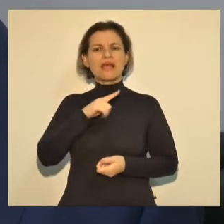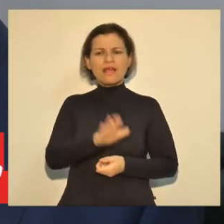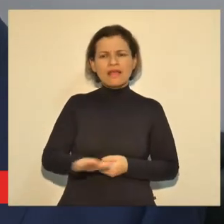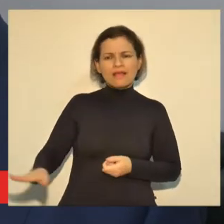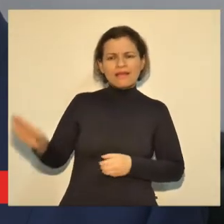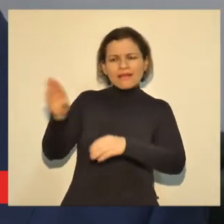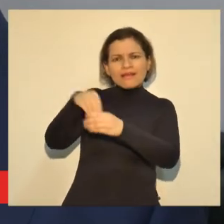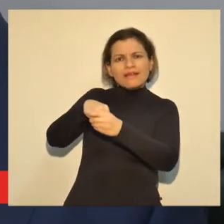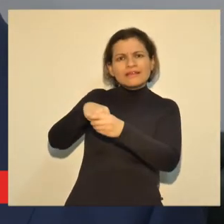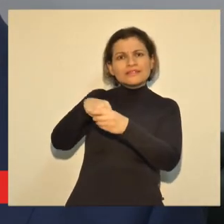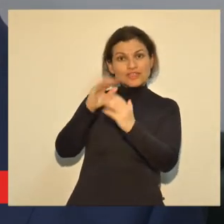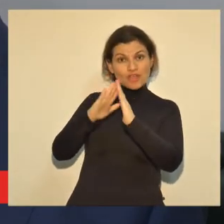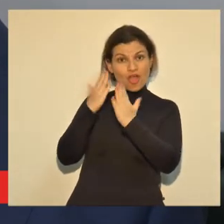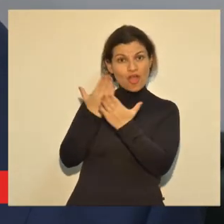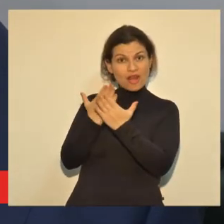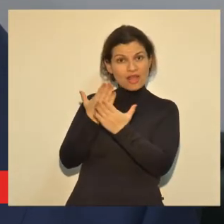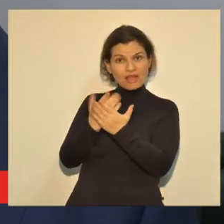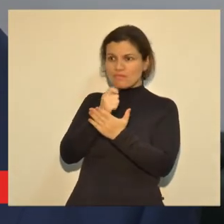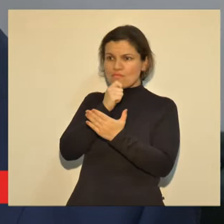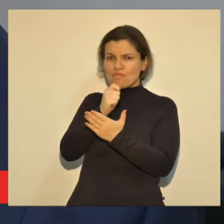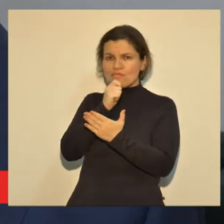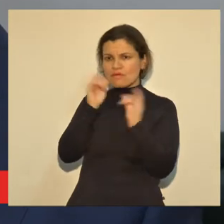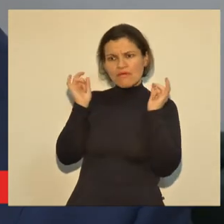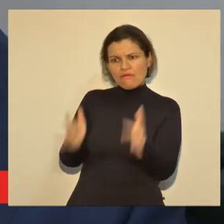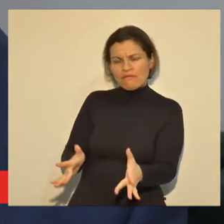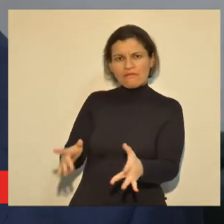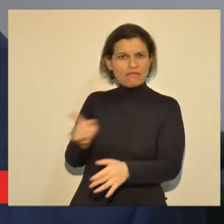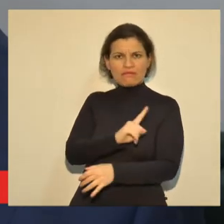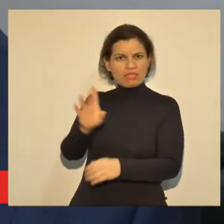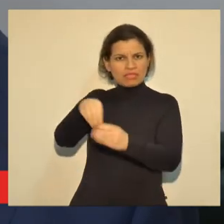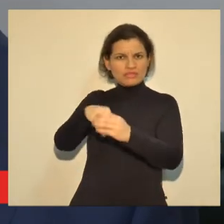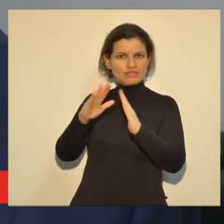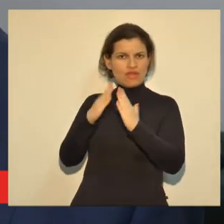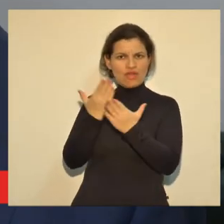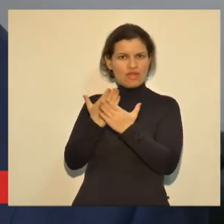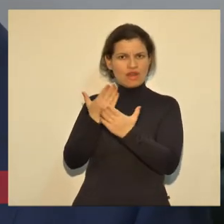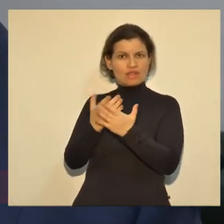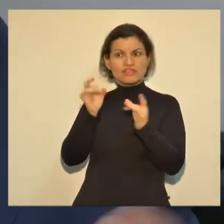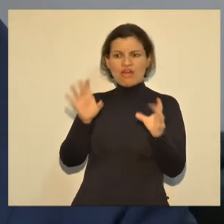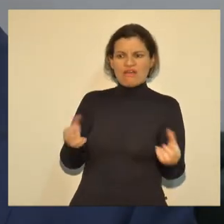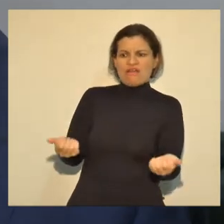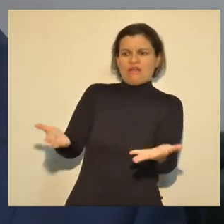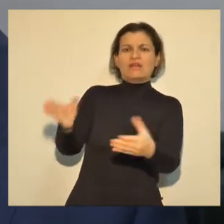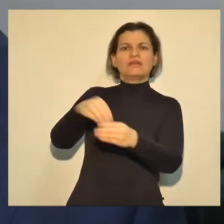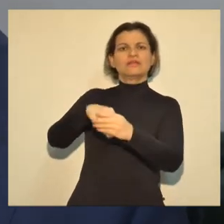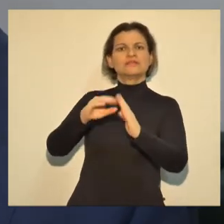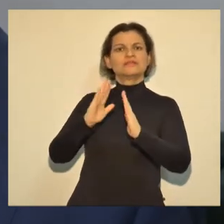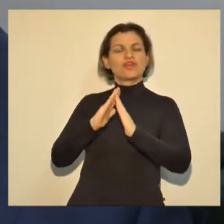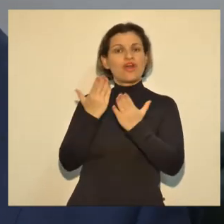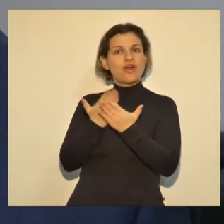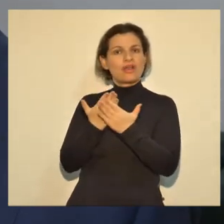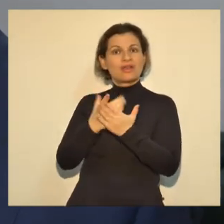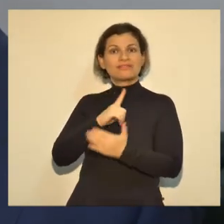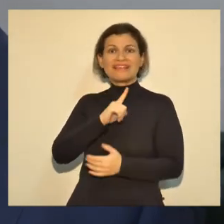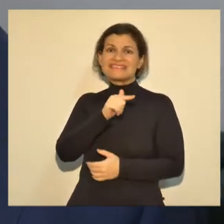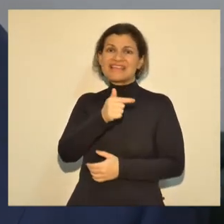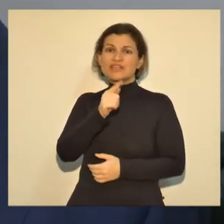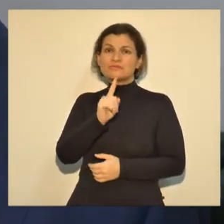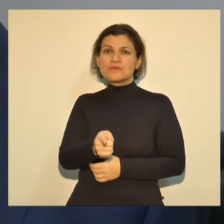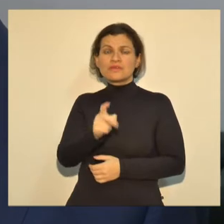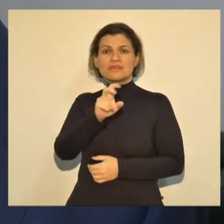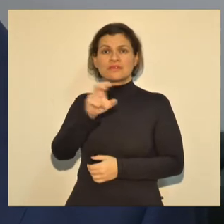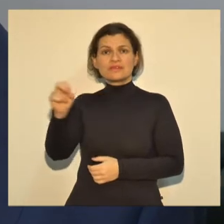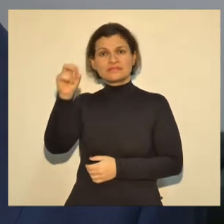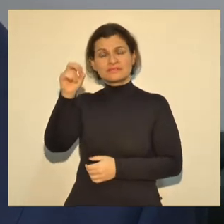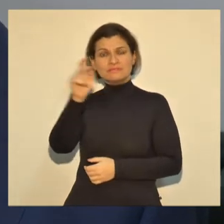crianças nas escolas, mas não estão soltas, não estão abandonadas nas escolas, não estão só entregues à escola. Há